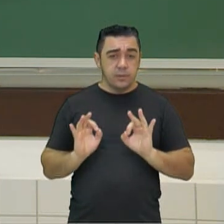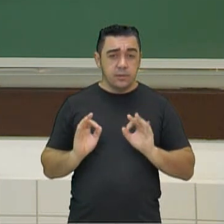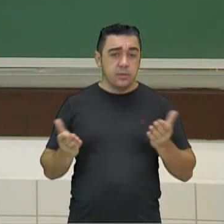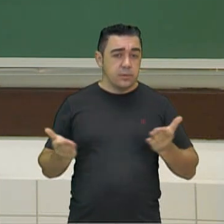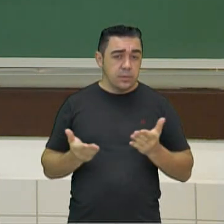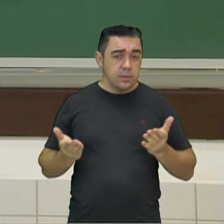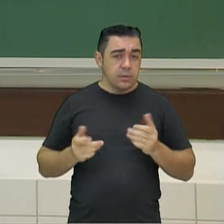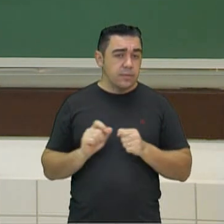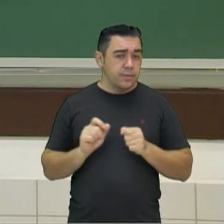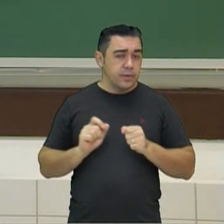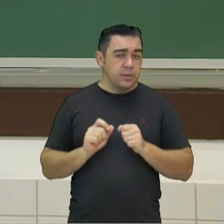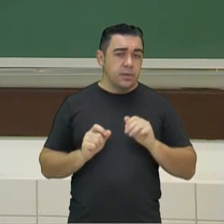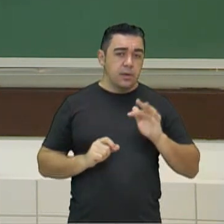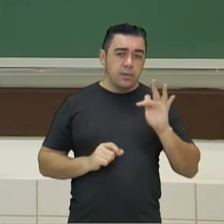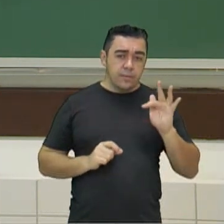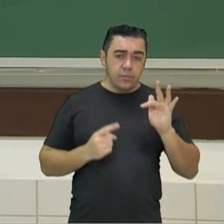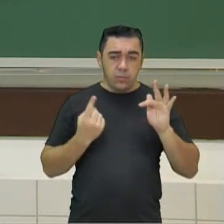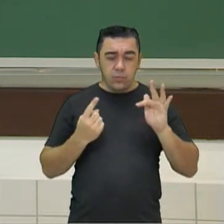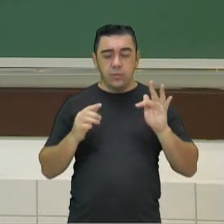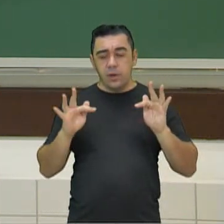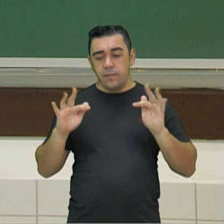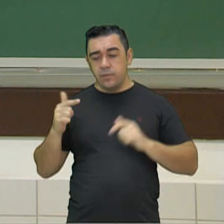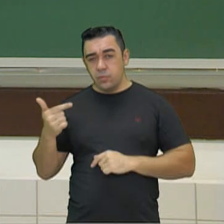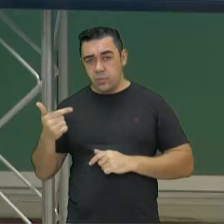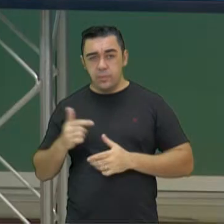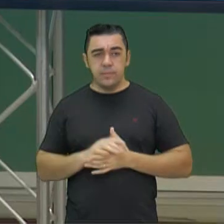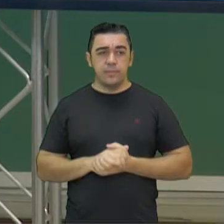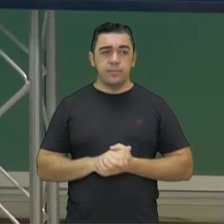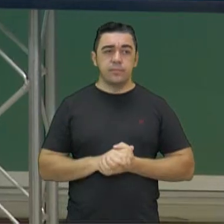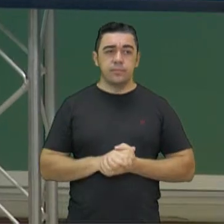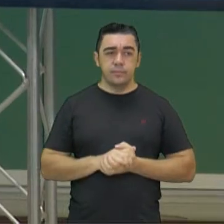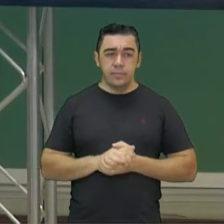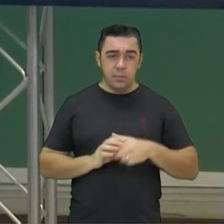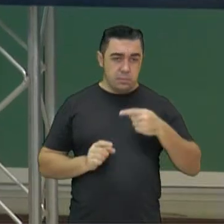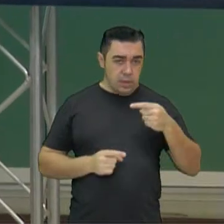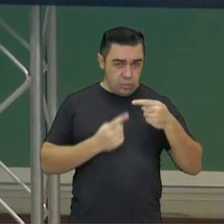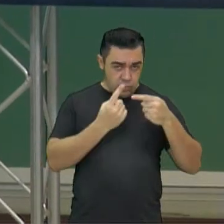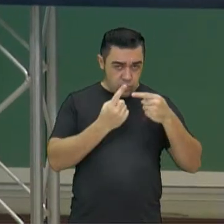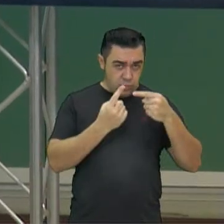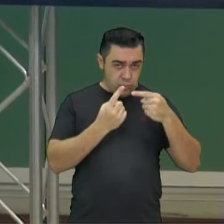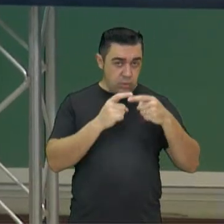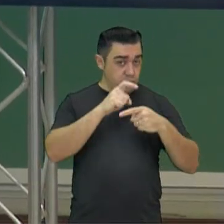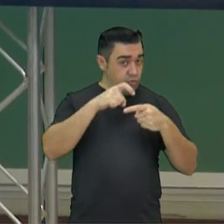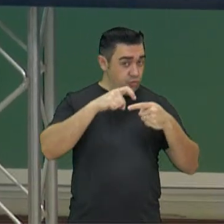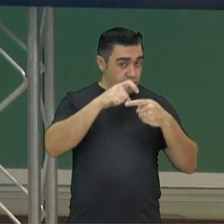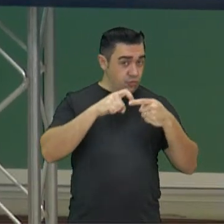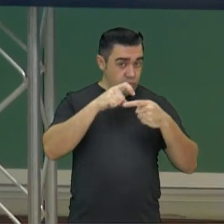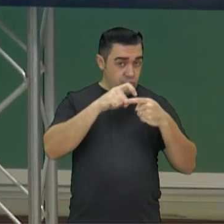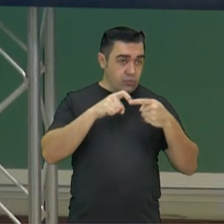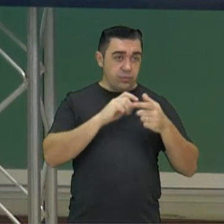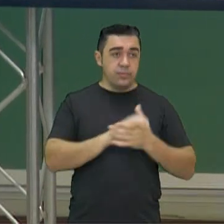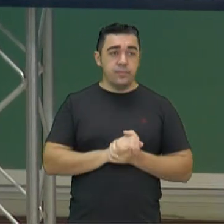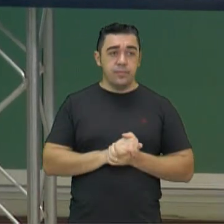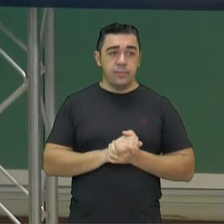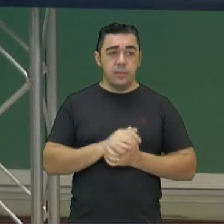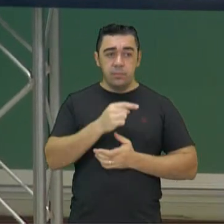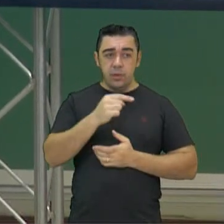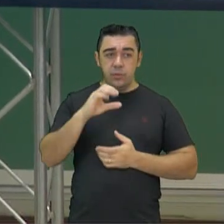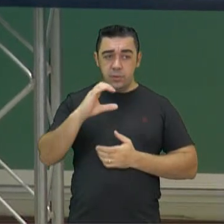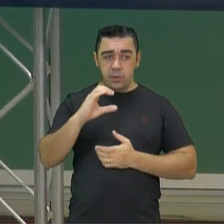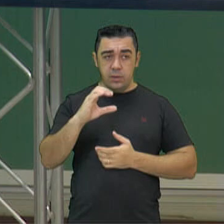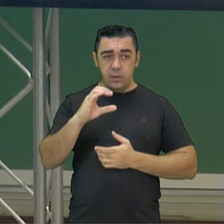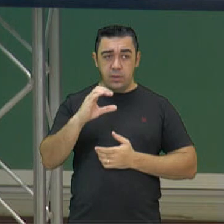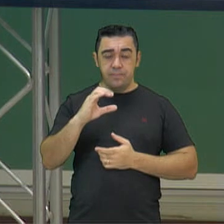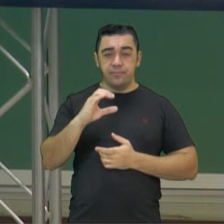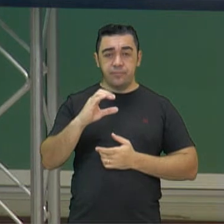para as coordenadas do foco 1 e também do foco 2. Então, menos 1 é o x do centro, menos c. Só que menos